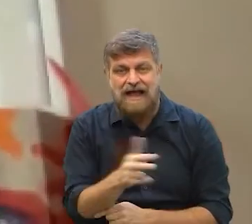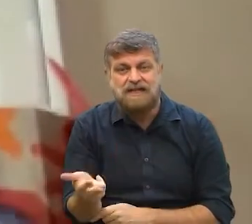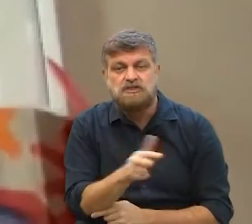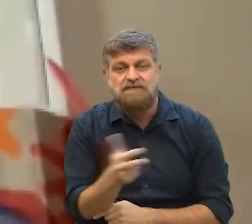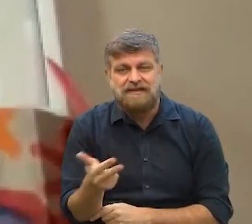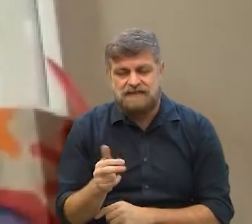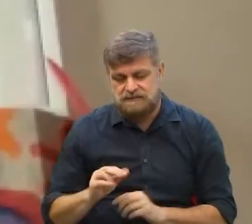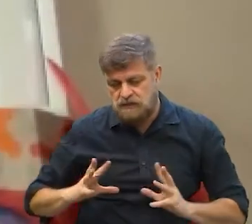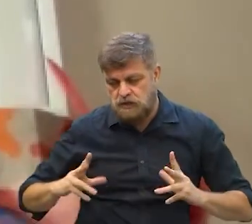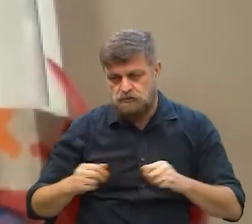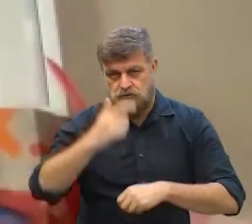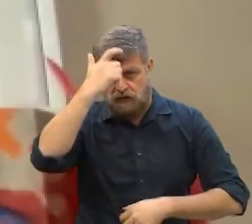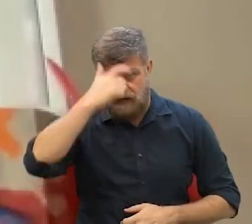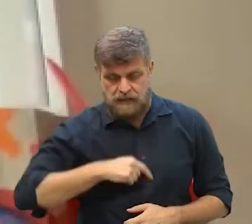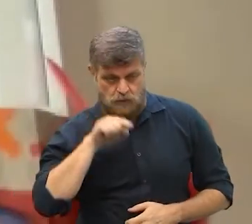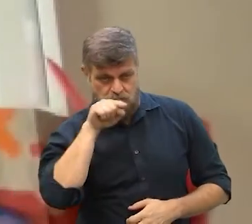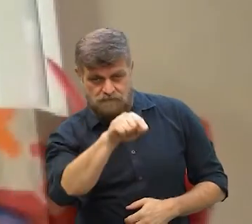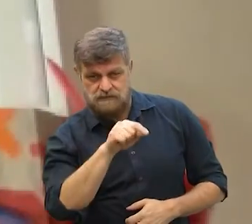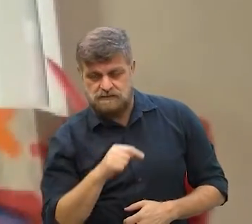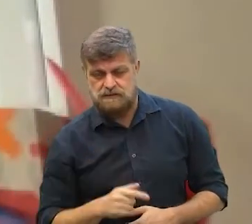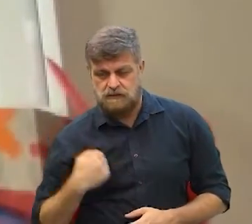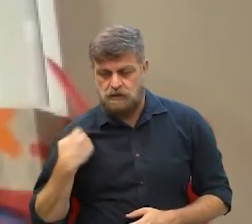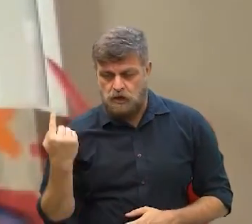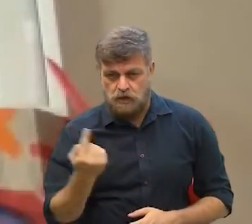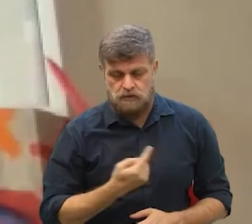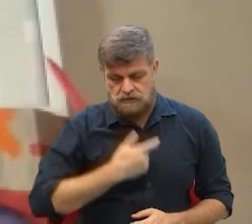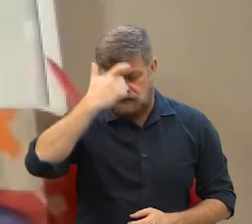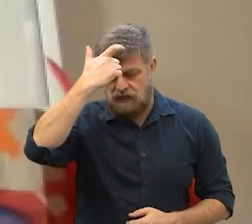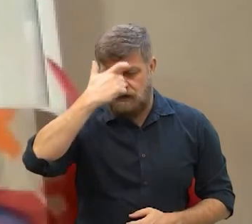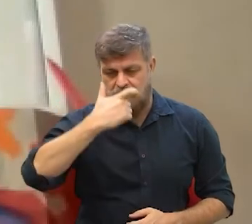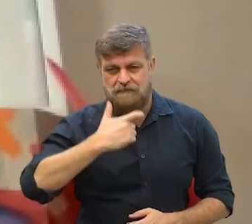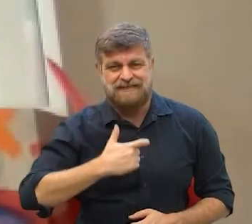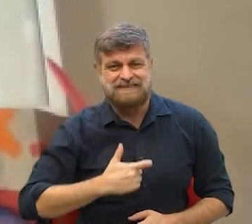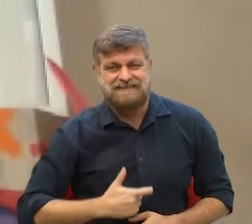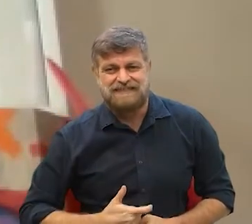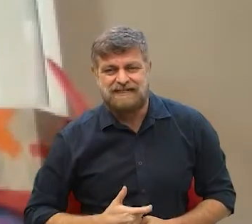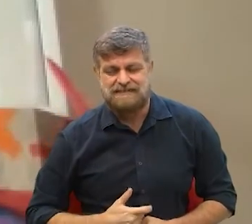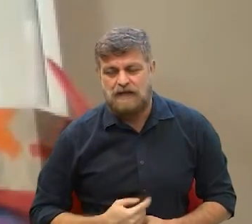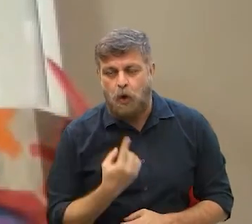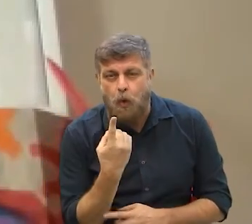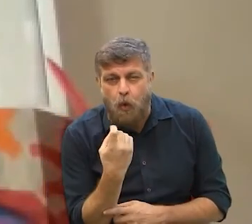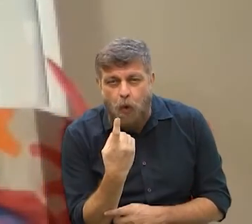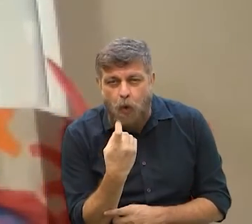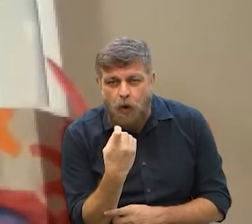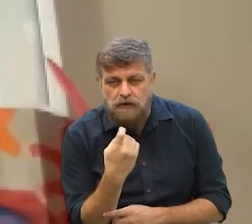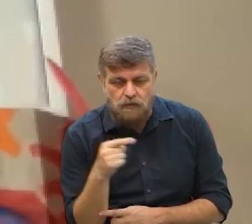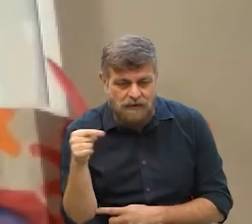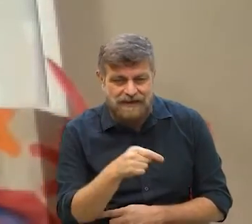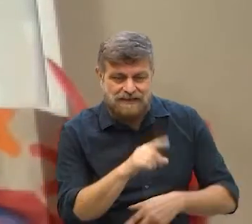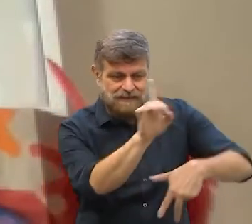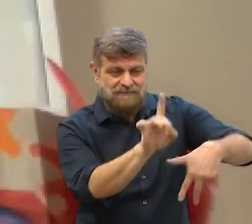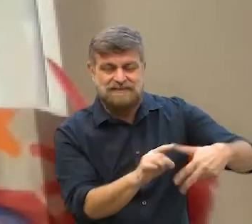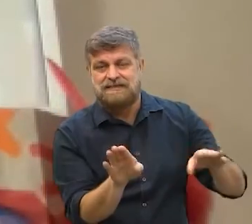todos nós. Eu, você, todo mundo, somos seres absolutamente singulares, como eles